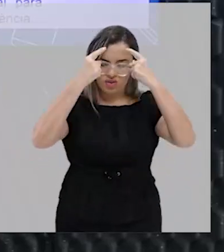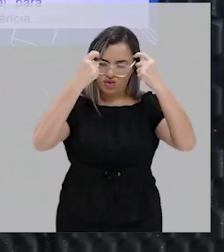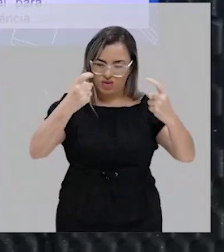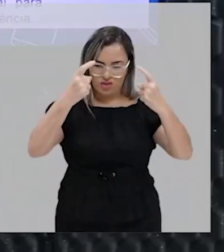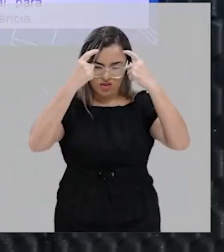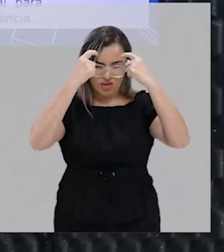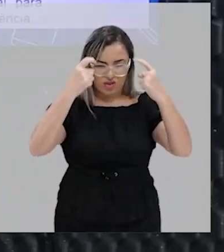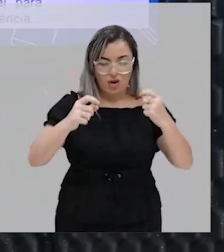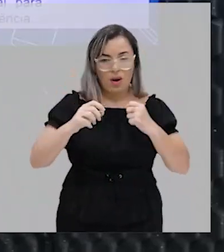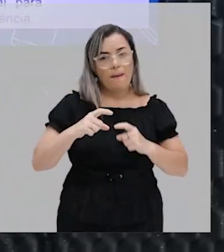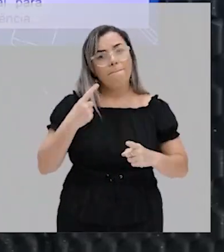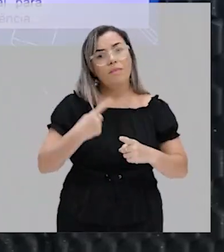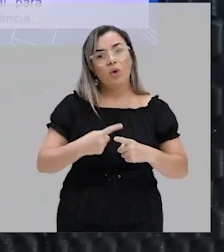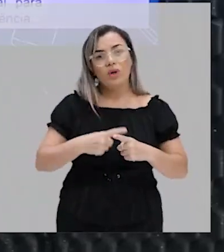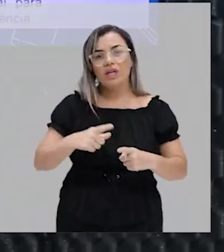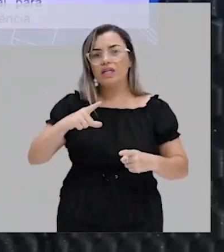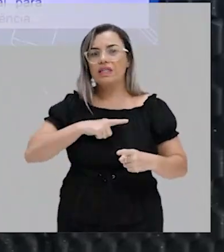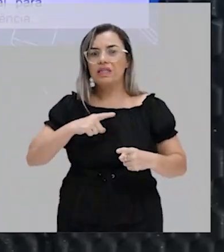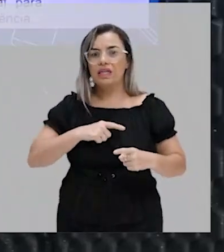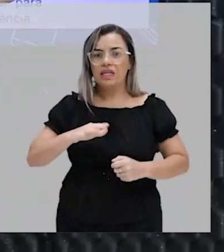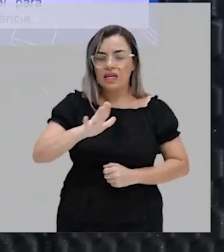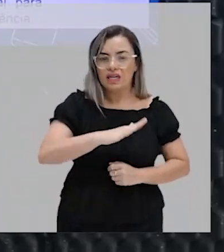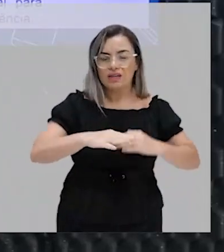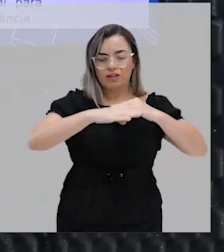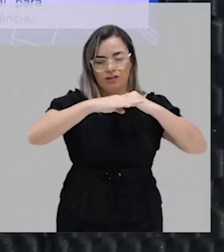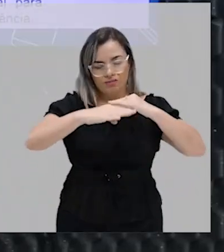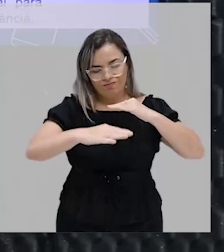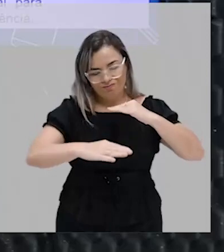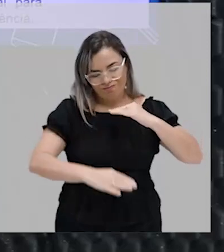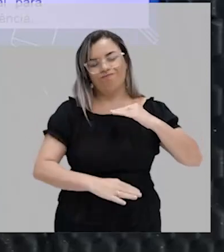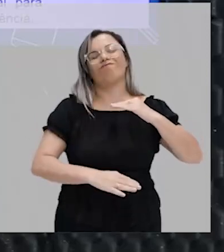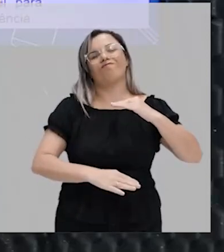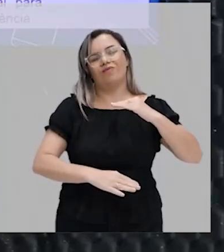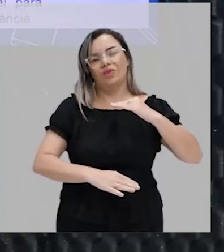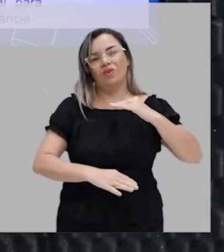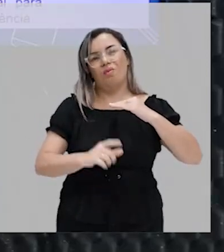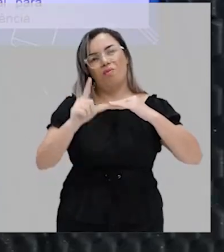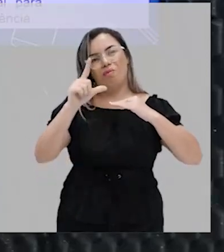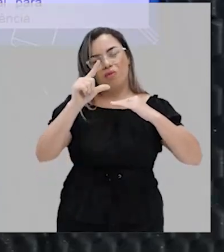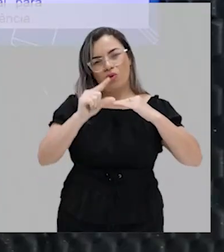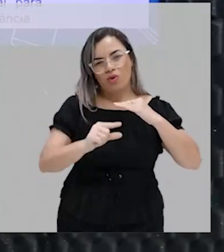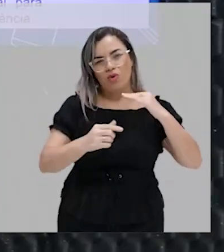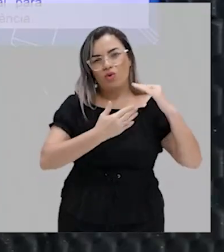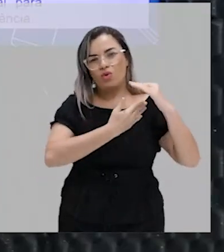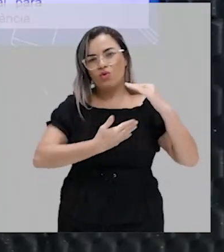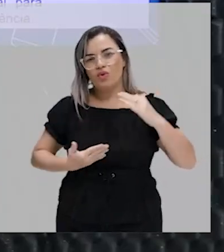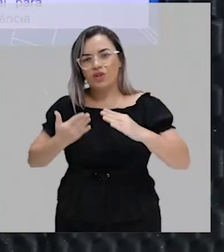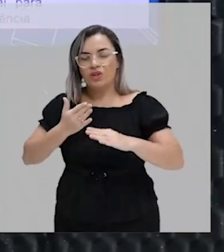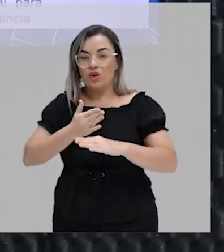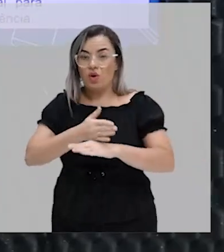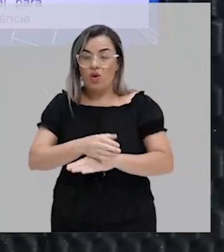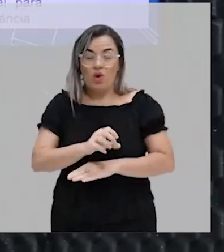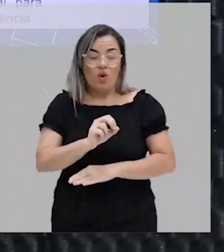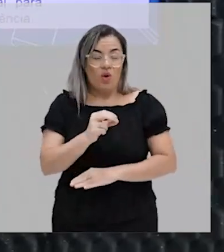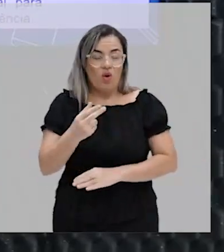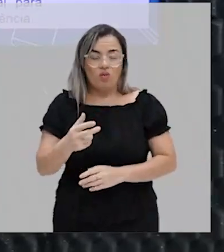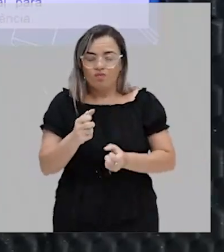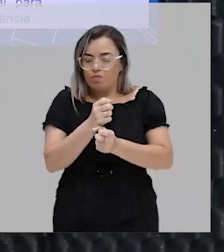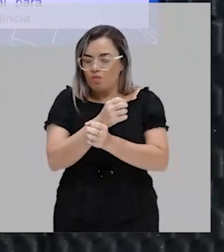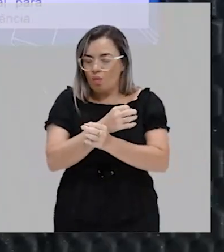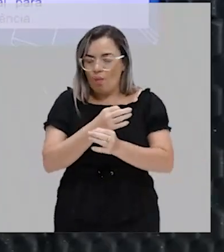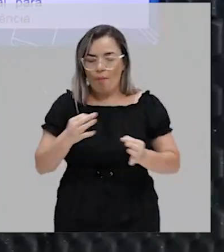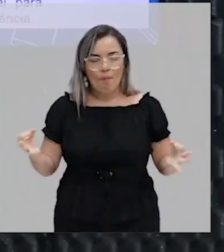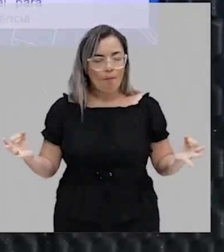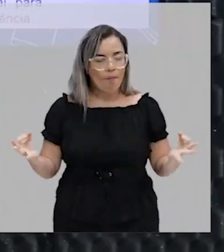mais desiguais, onde há a pouca presença ou a ausência do poder público, galera, tá certo? Serviços públicos. O que, que são esses